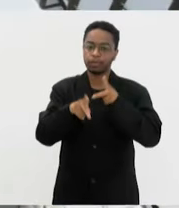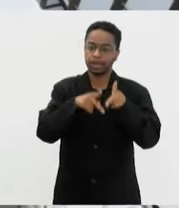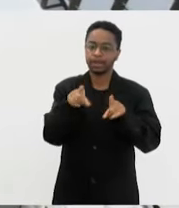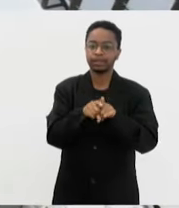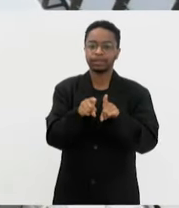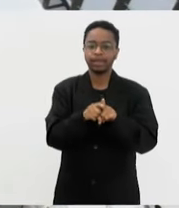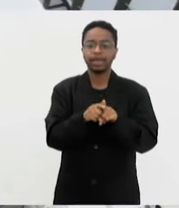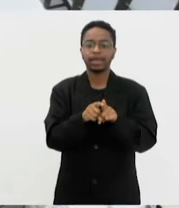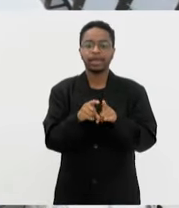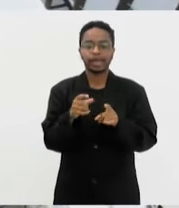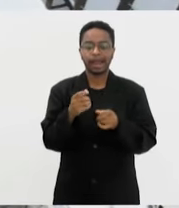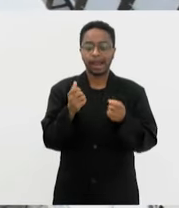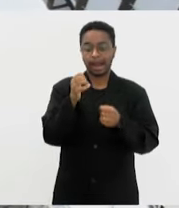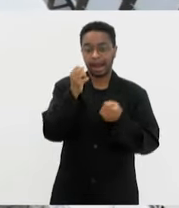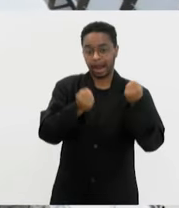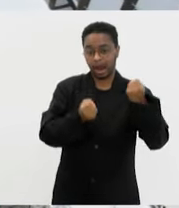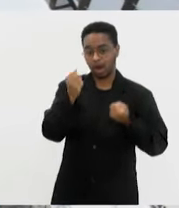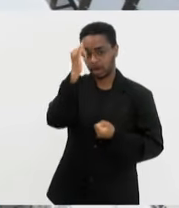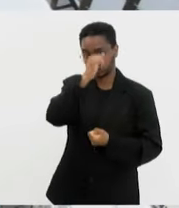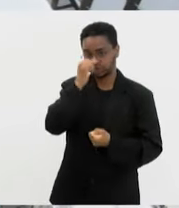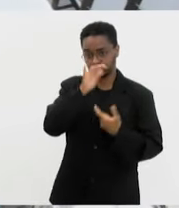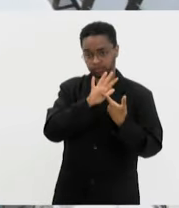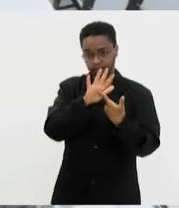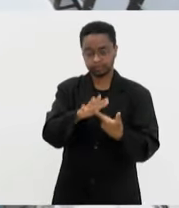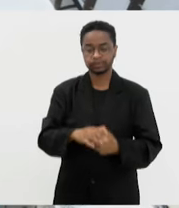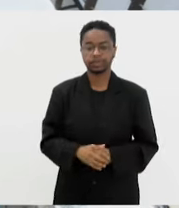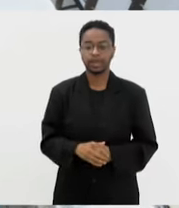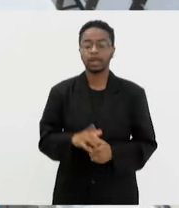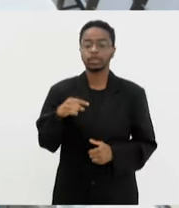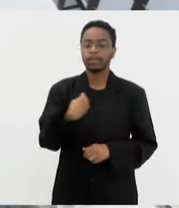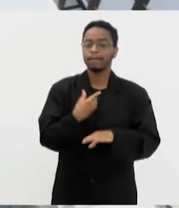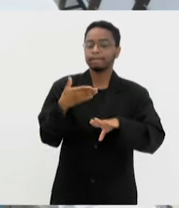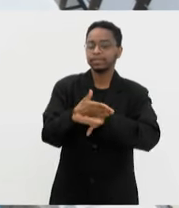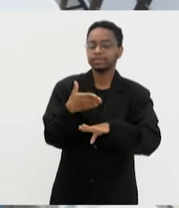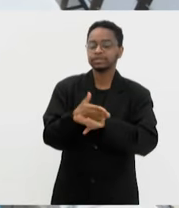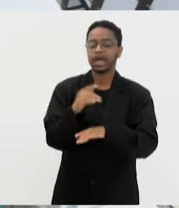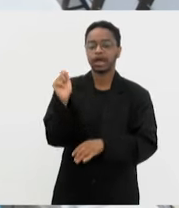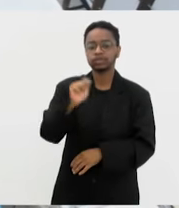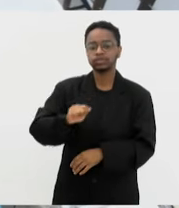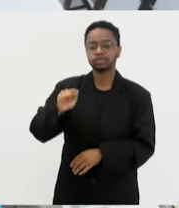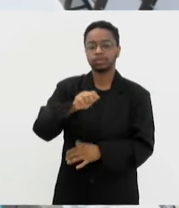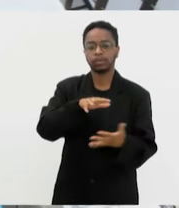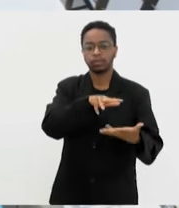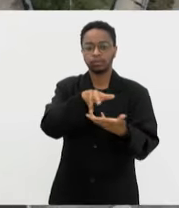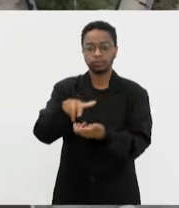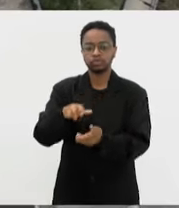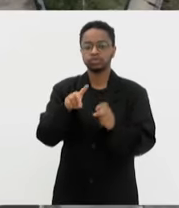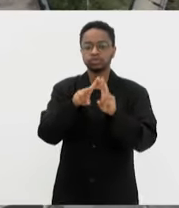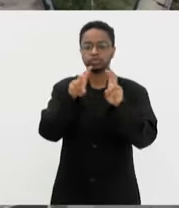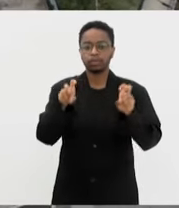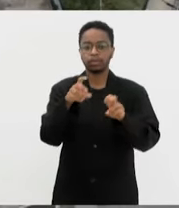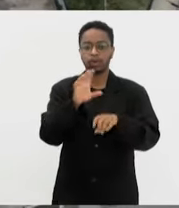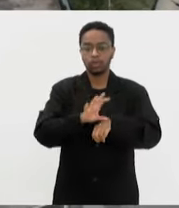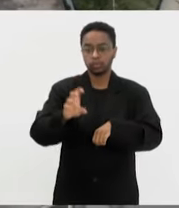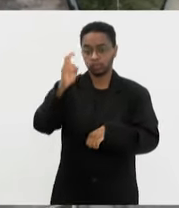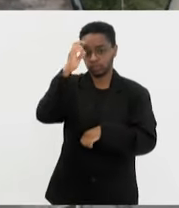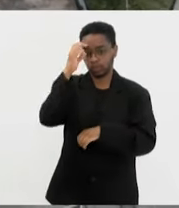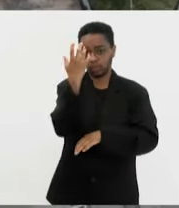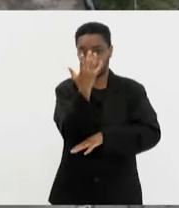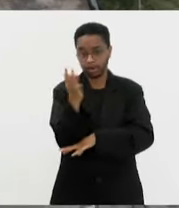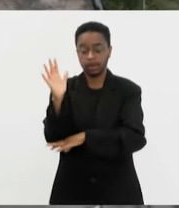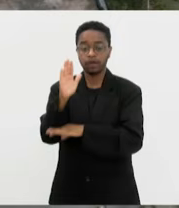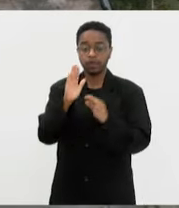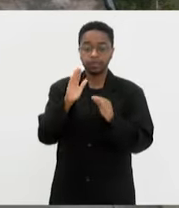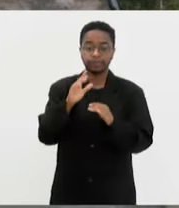O Rio de Janeiro está participando de uma premiação da Associação Internacional de Produtores de Horticultura, voltada a cidades com foco